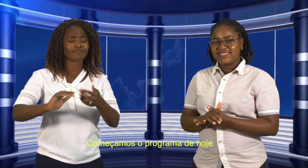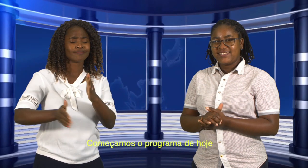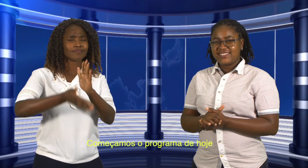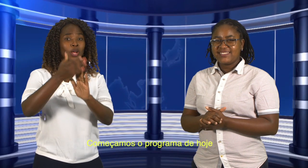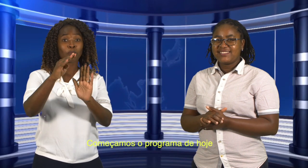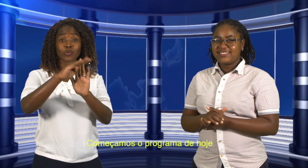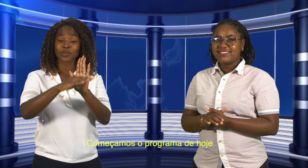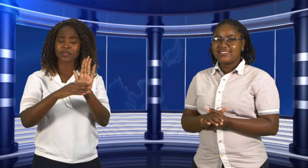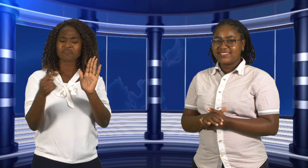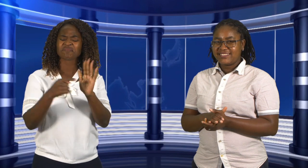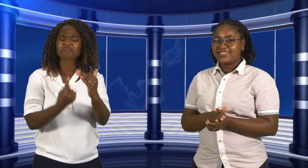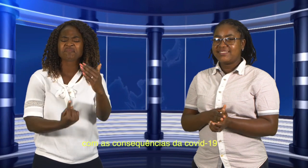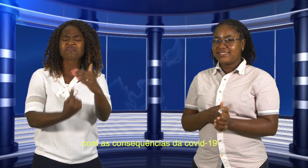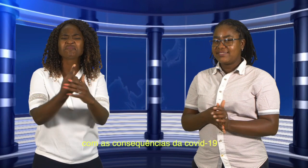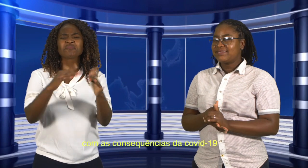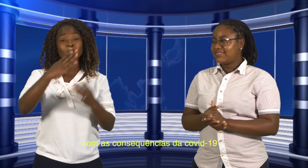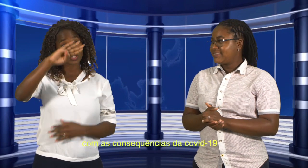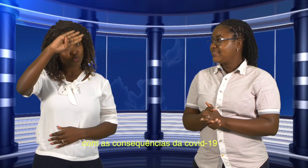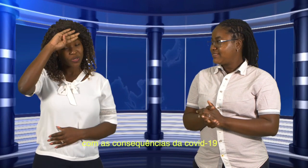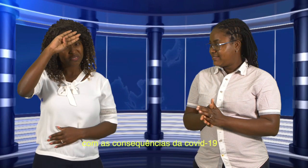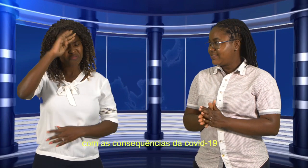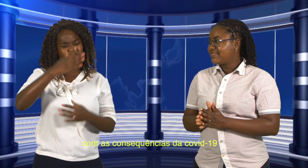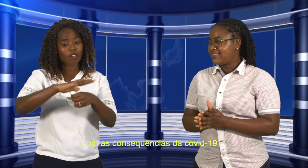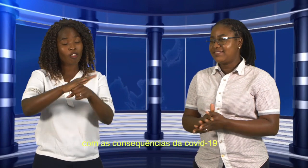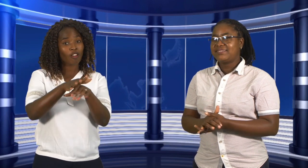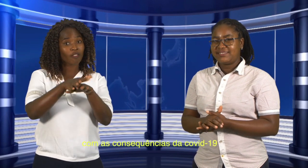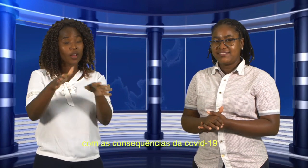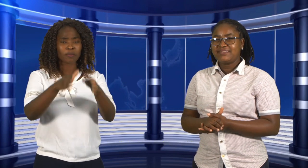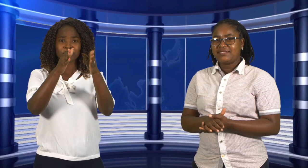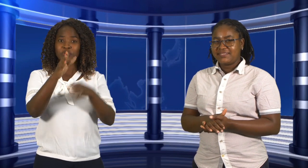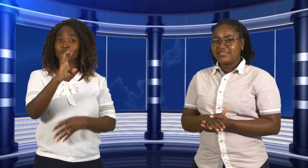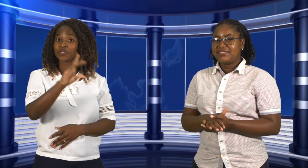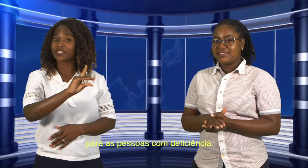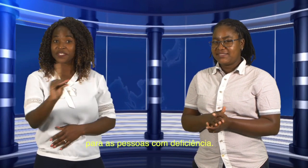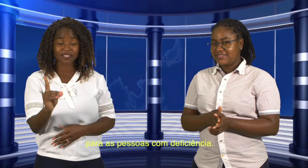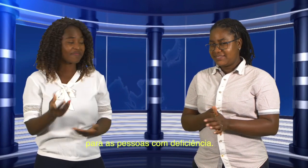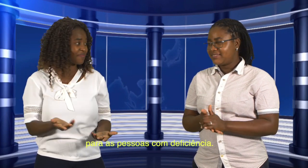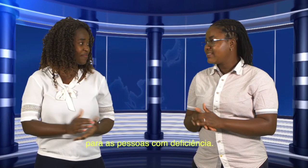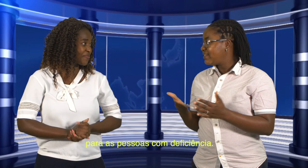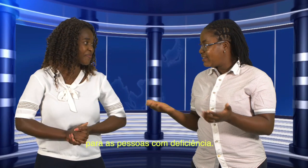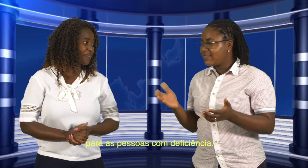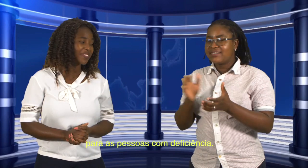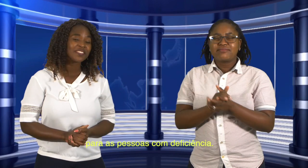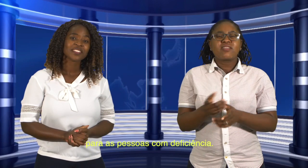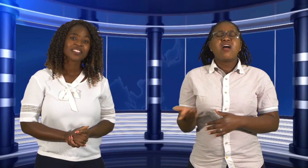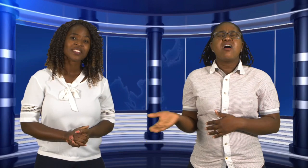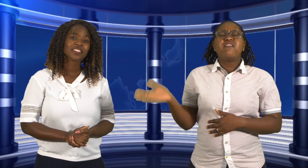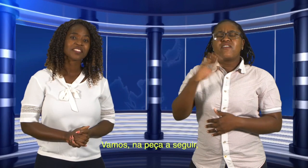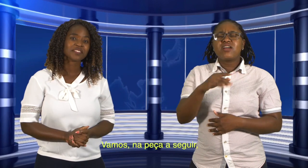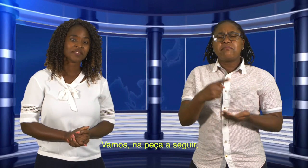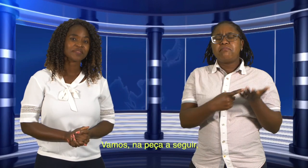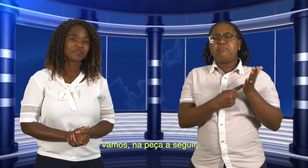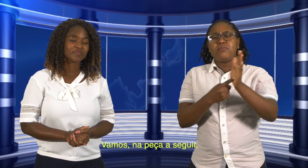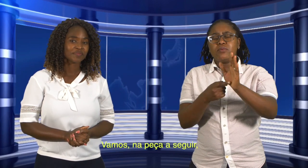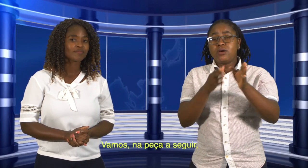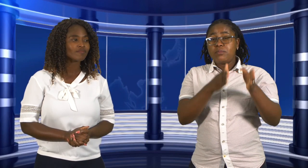Começamos o programa de hoje com as consequências da pandemia da Covid-19 para as pessoas com deficiência. Vamos,